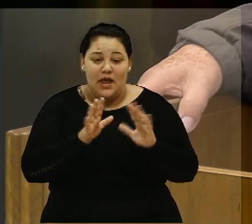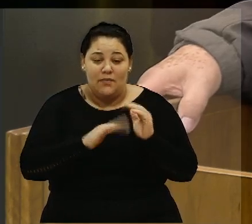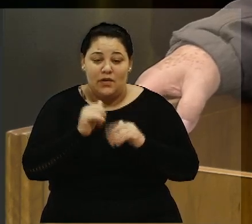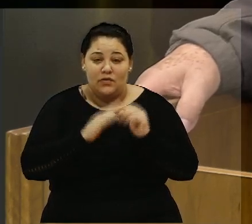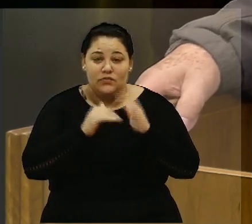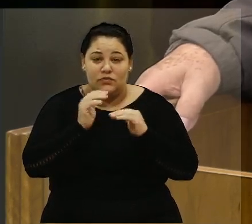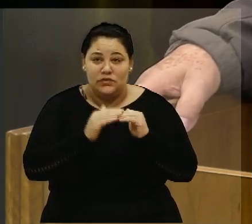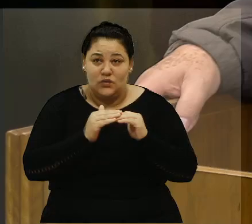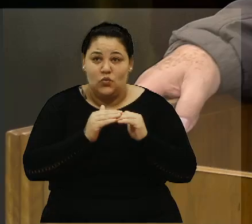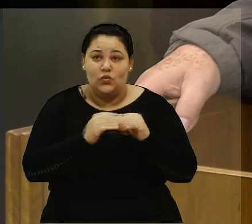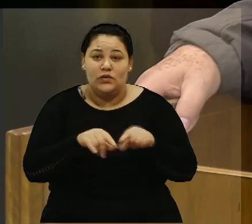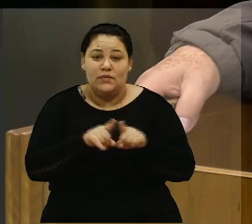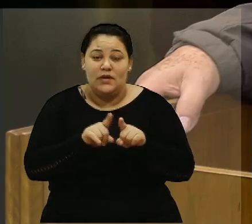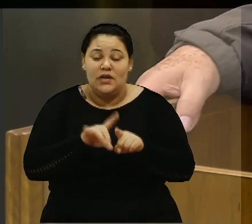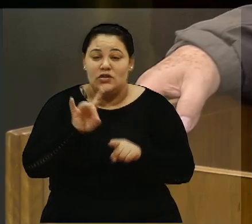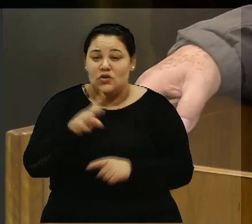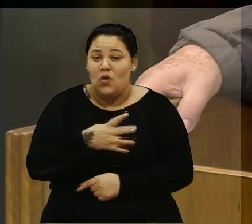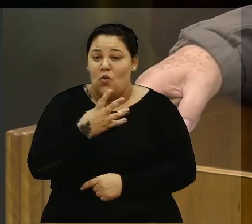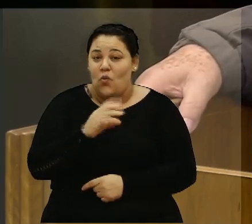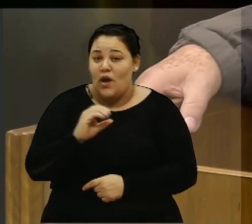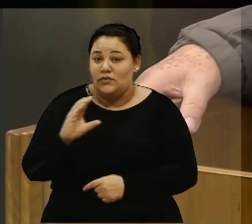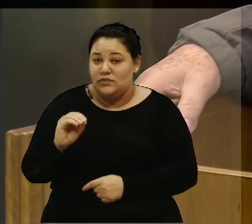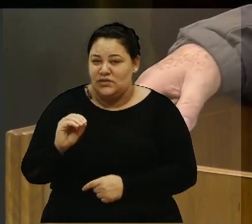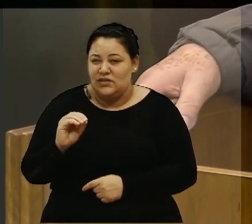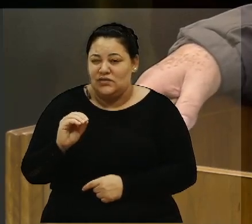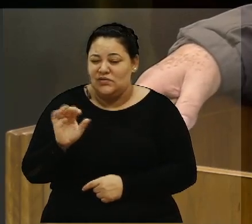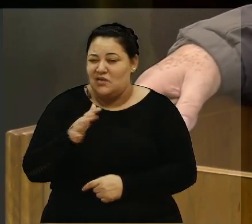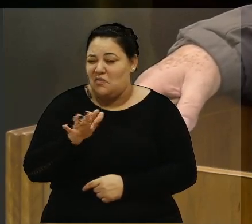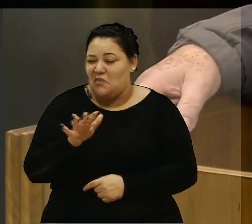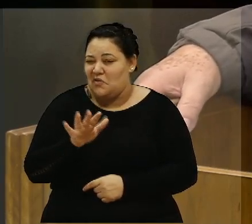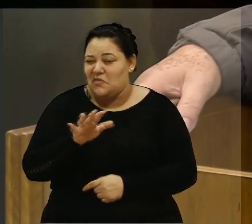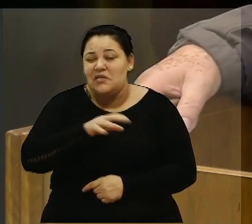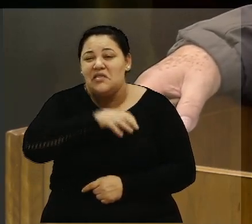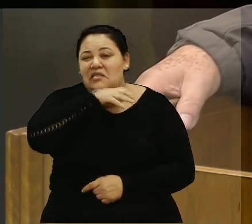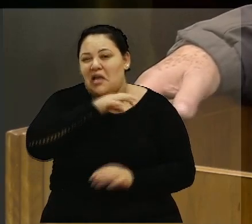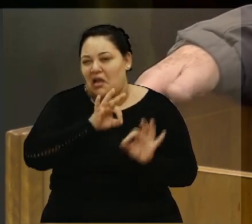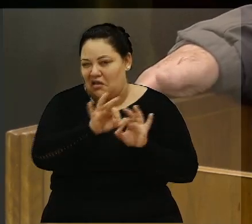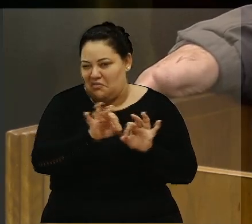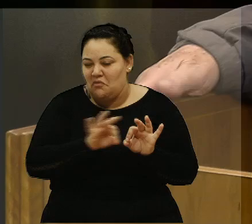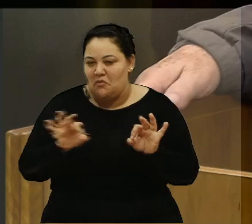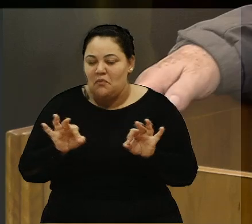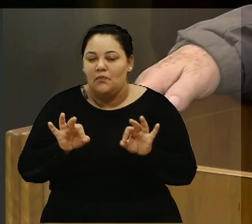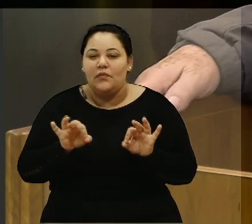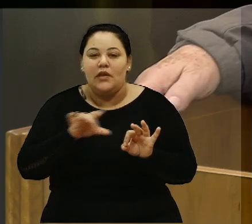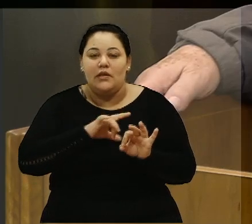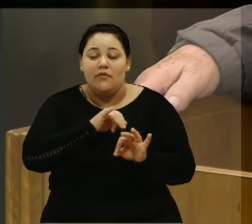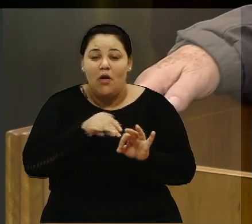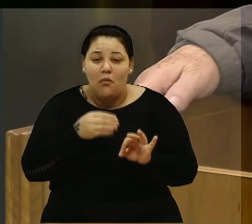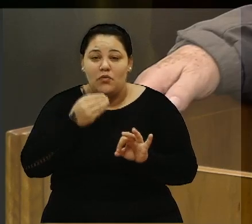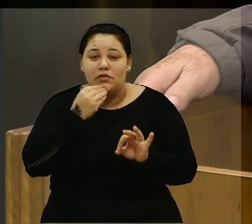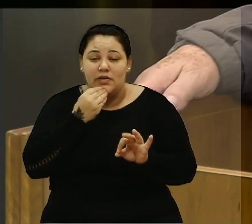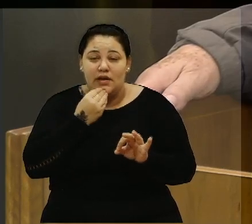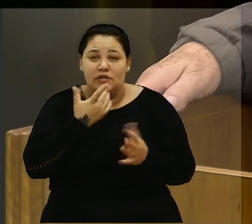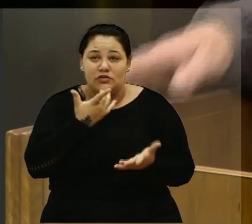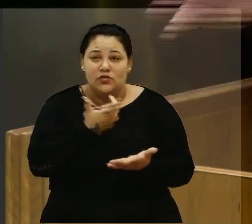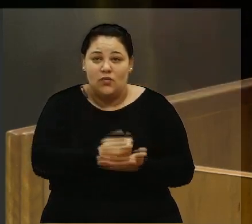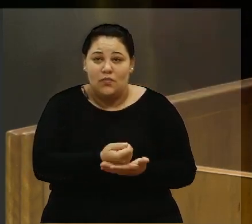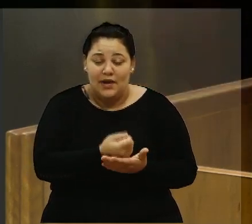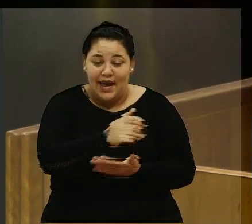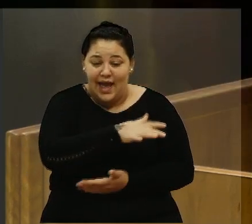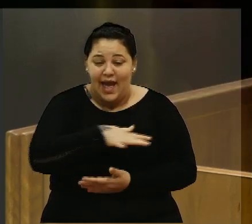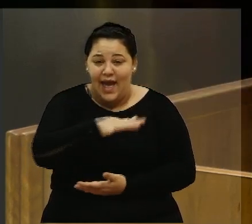represa apenas 400 e poucos hectares. E aí surgiu a oportunidade de a gente adquirir a área dos Martini,